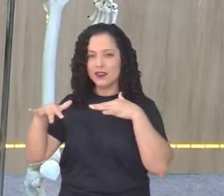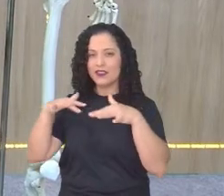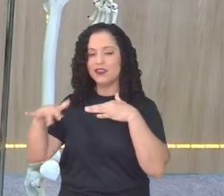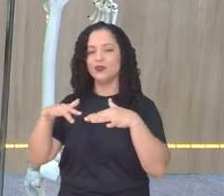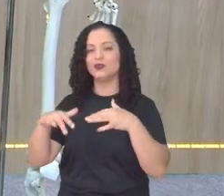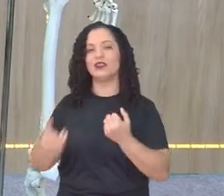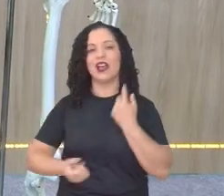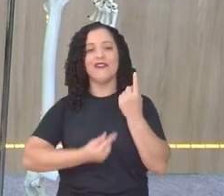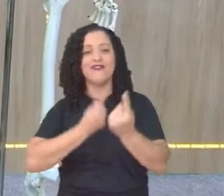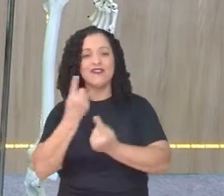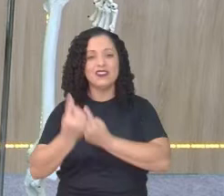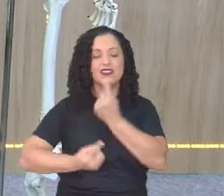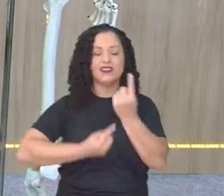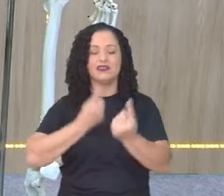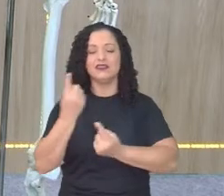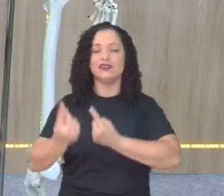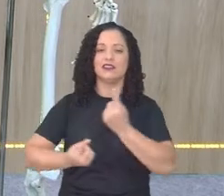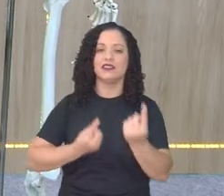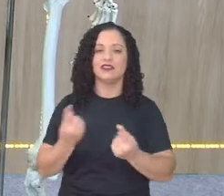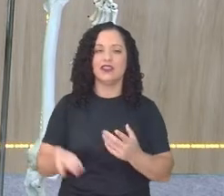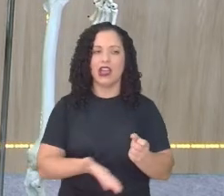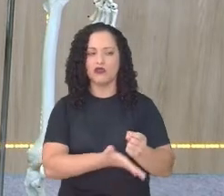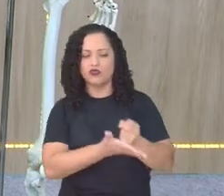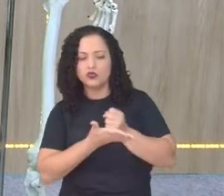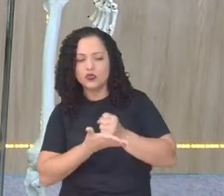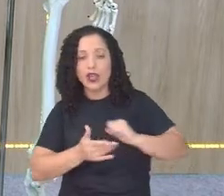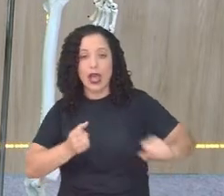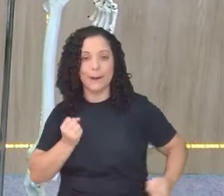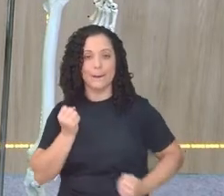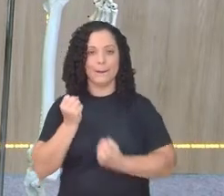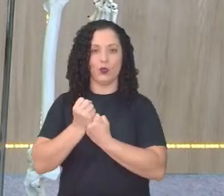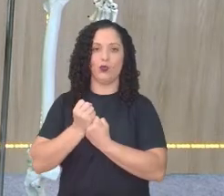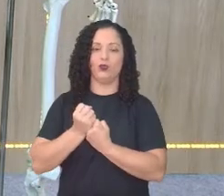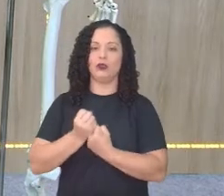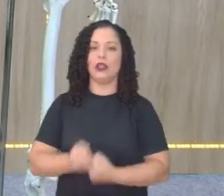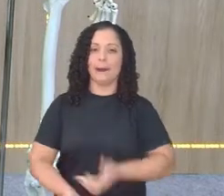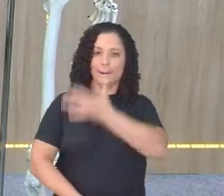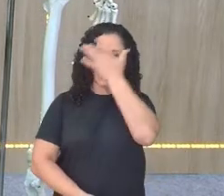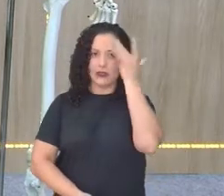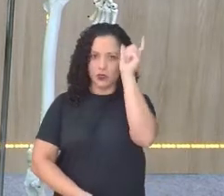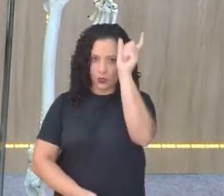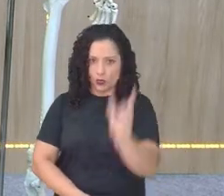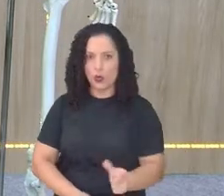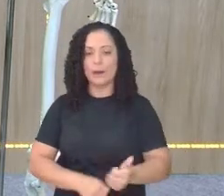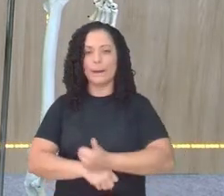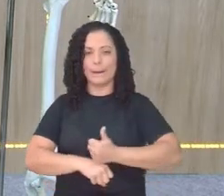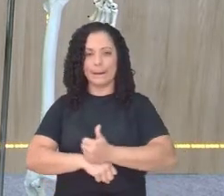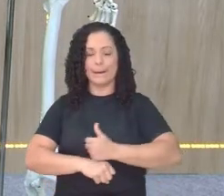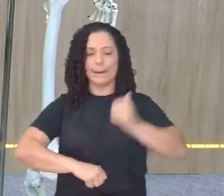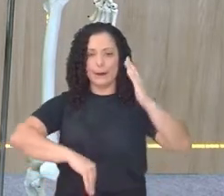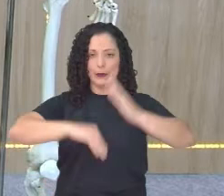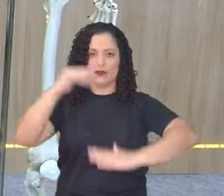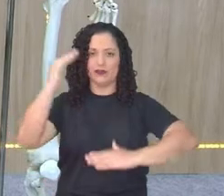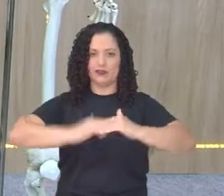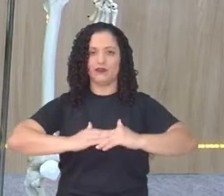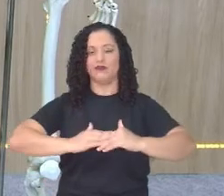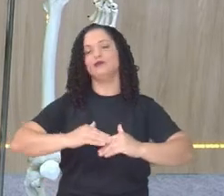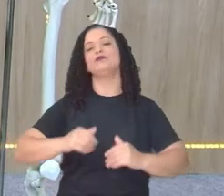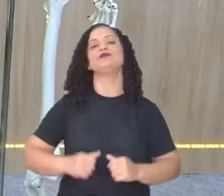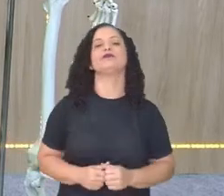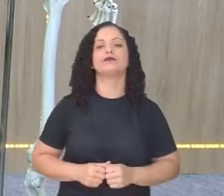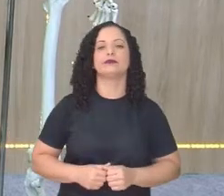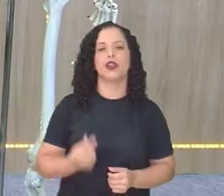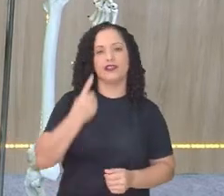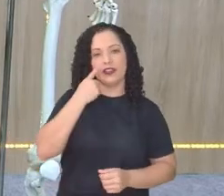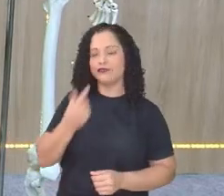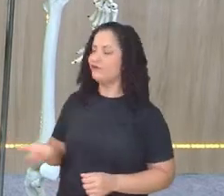vezes movimentos com uma ajuda, com um apoio de um profissional. Então na questão aí, a gente observa o